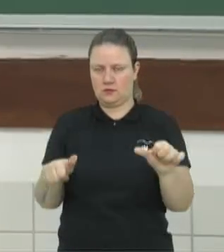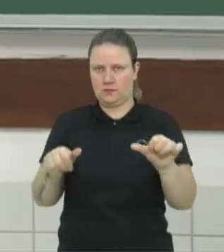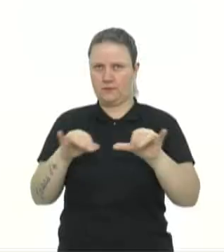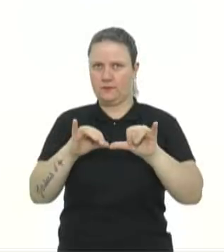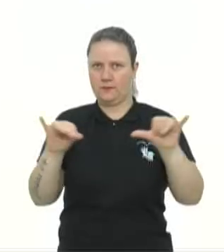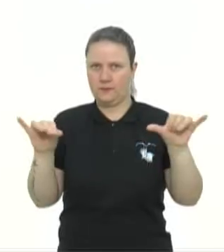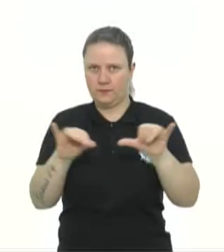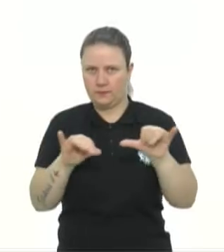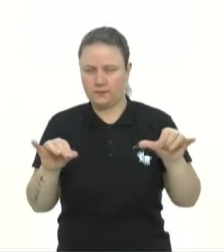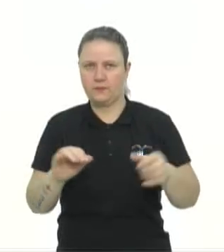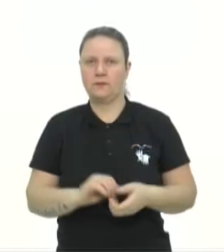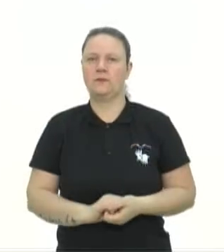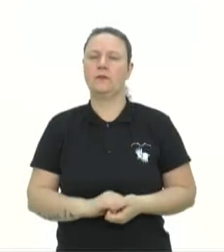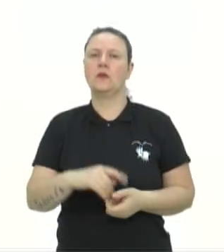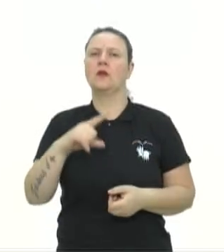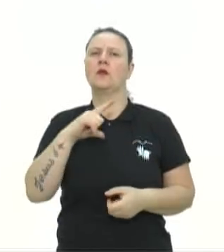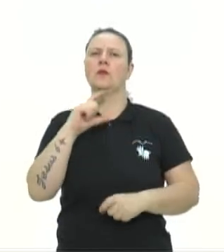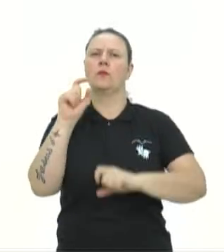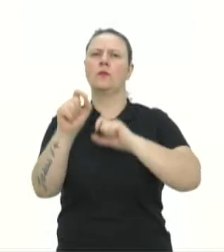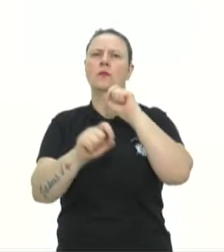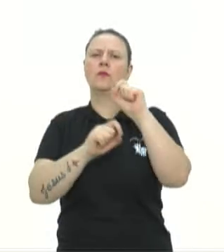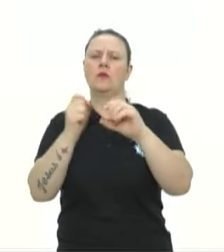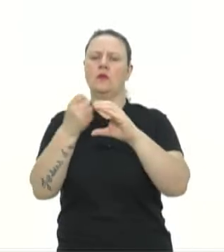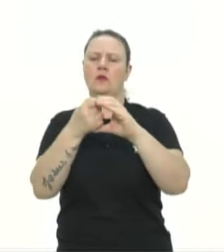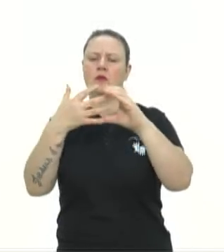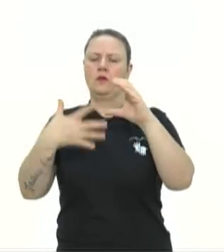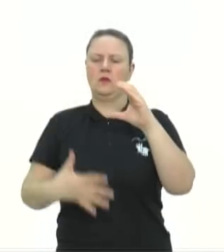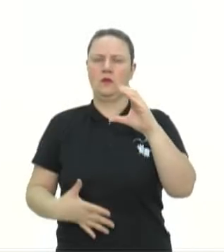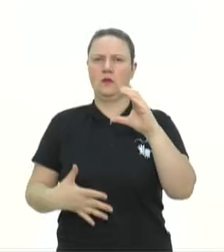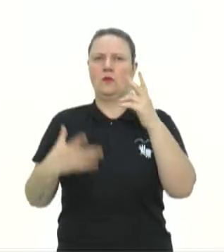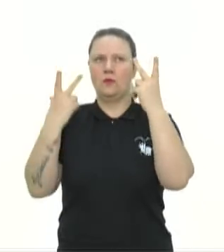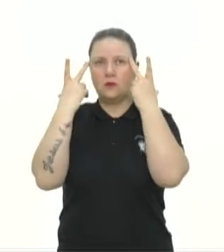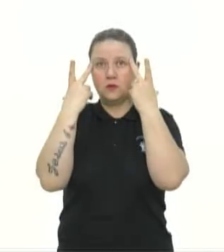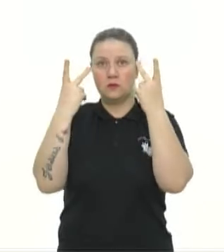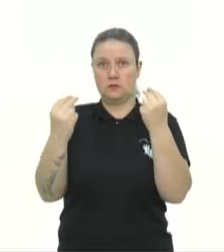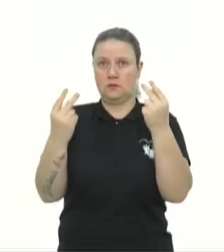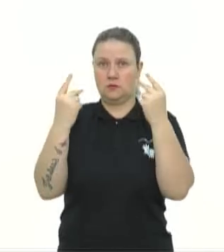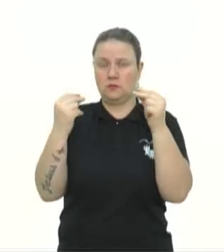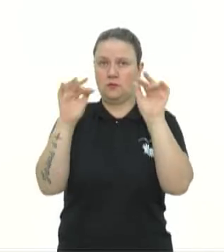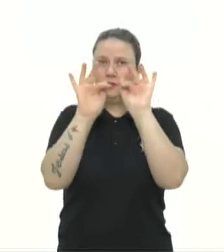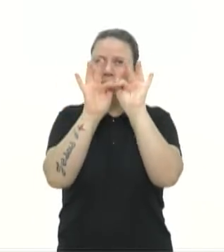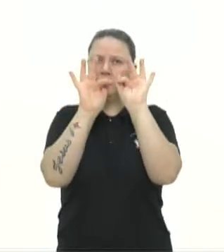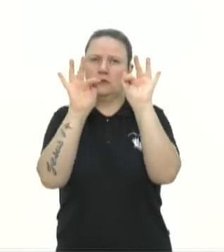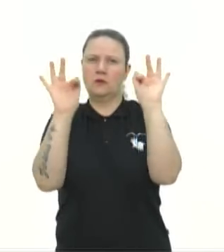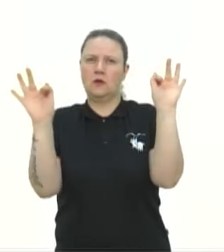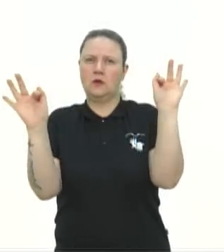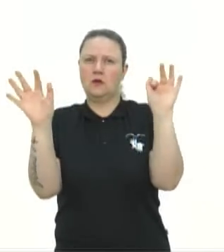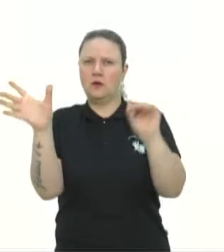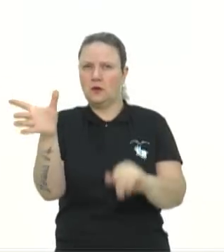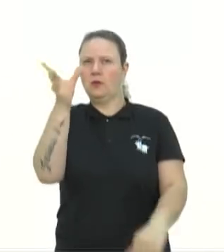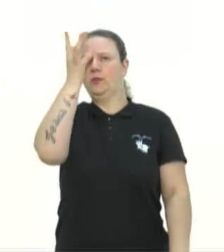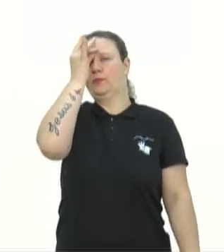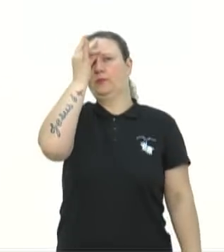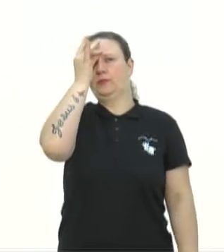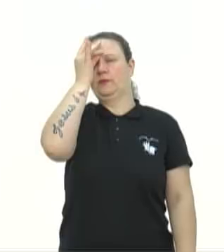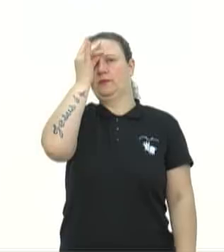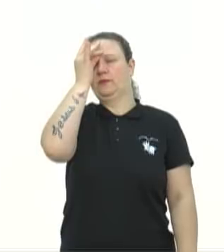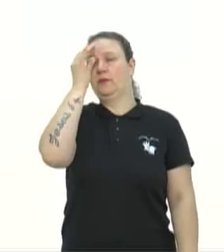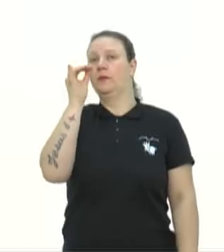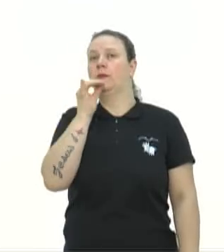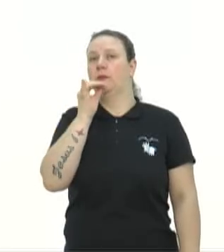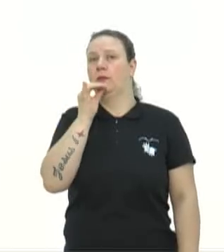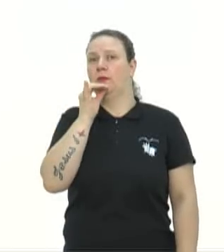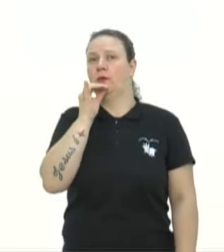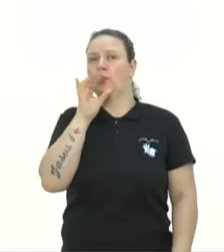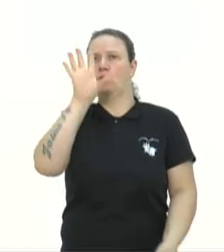Esses cartazes têm como característica, geralmente, uma frase de fácil memorização. Essa frase vai resumir